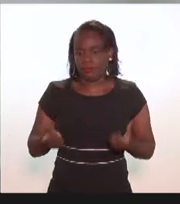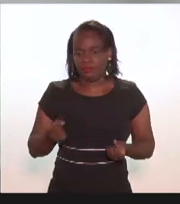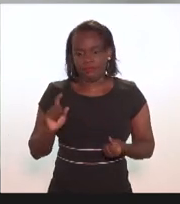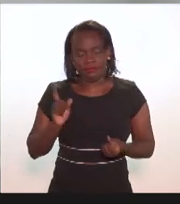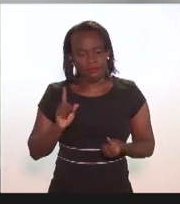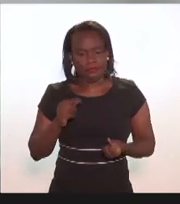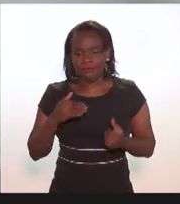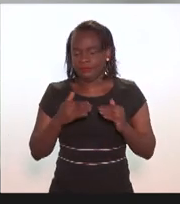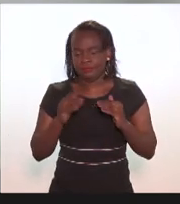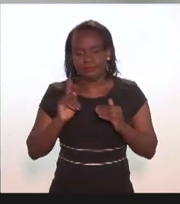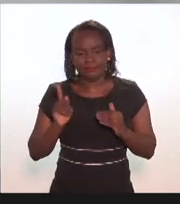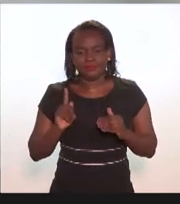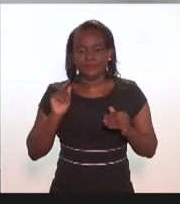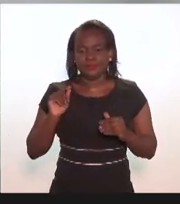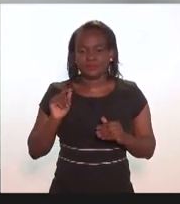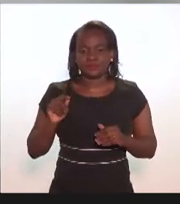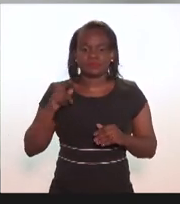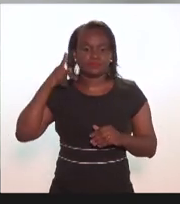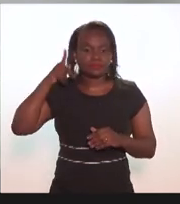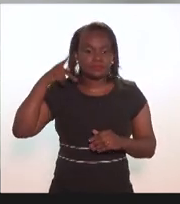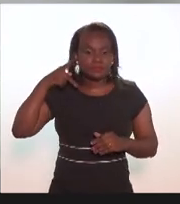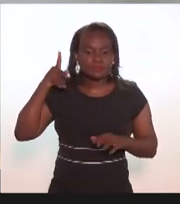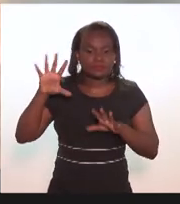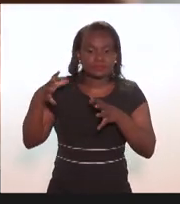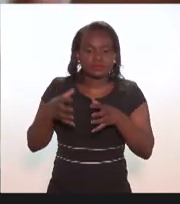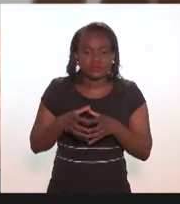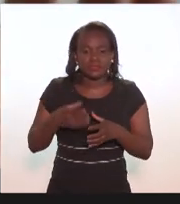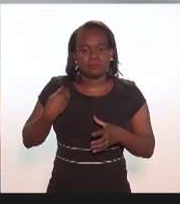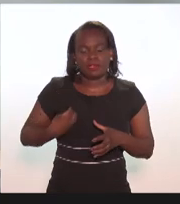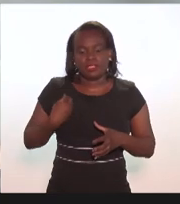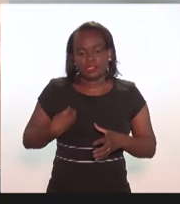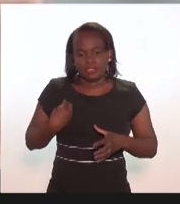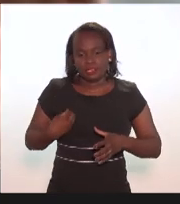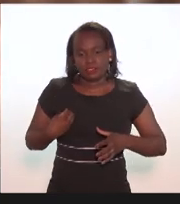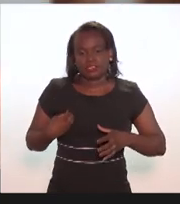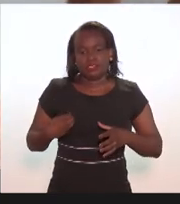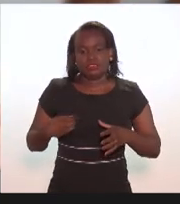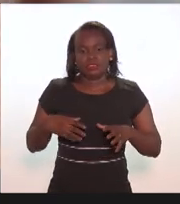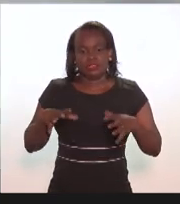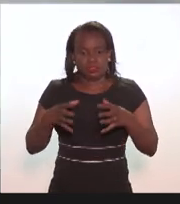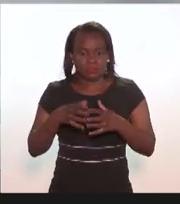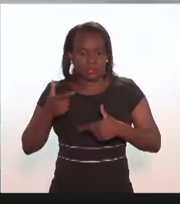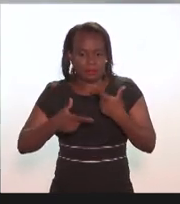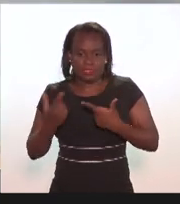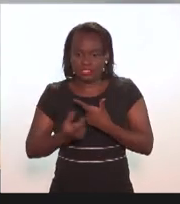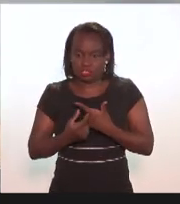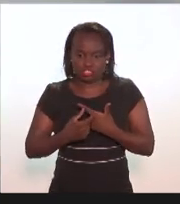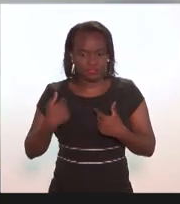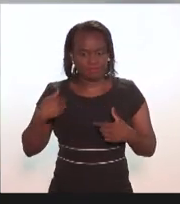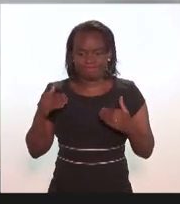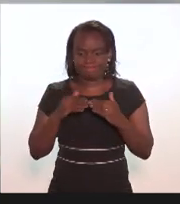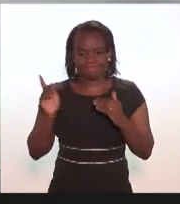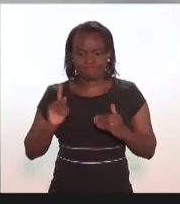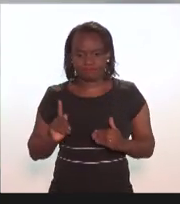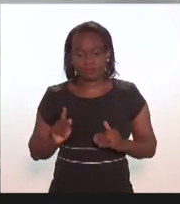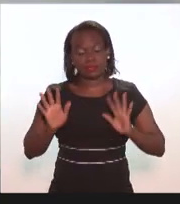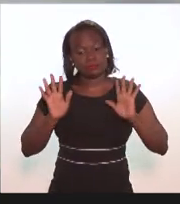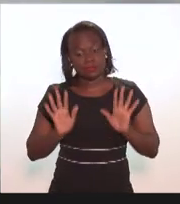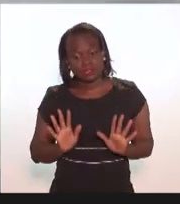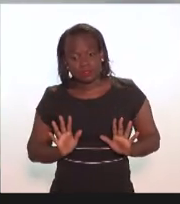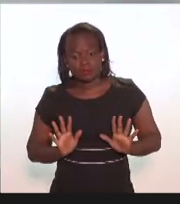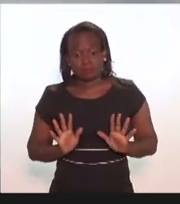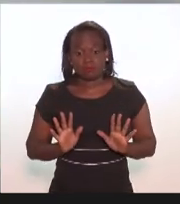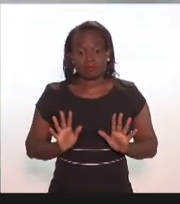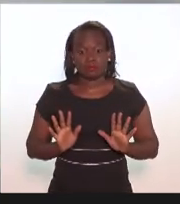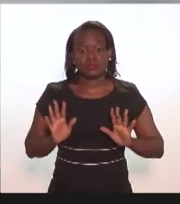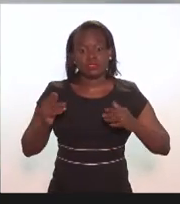favorável que o parlamento participe de um grupo de trabalho do executivo. Eu não sou favorável. Mas